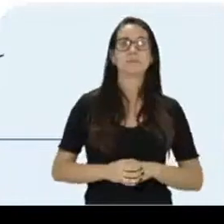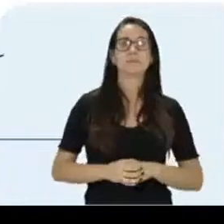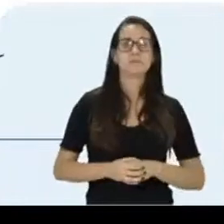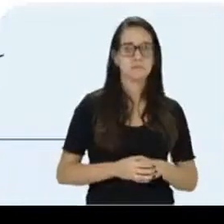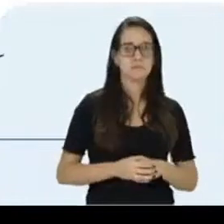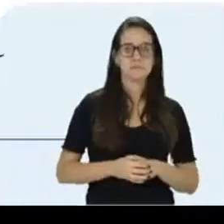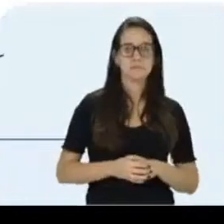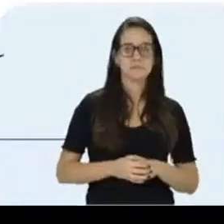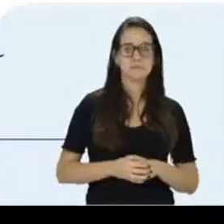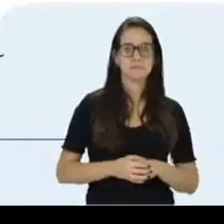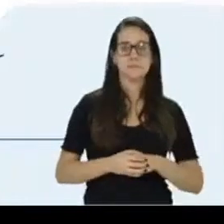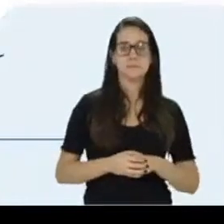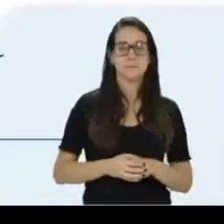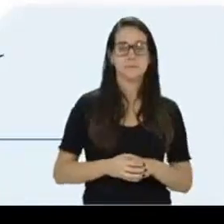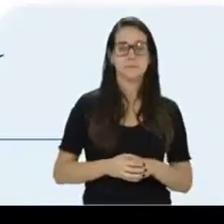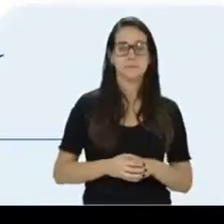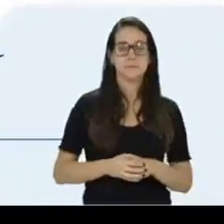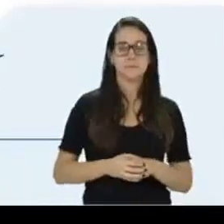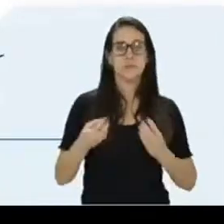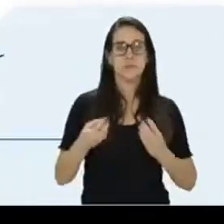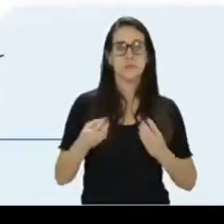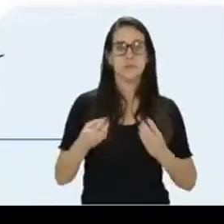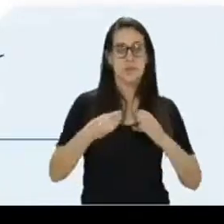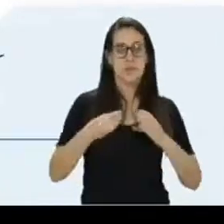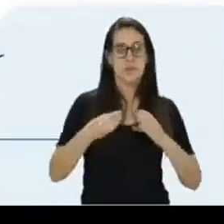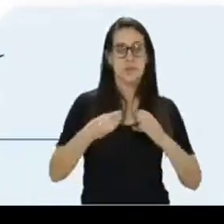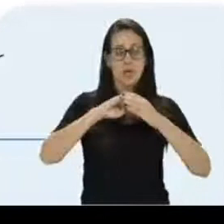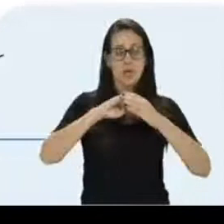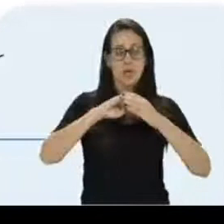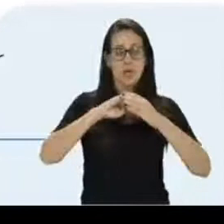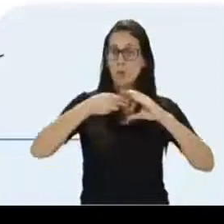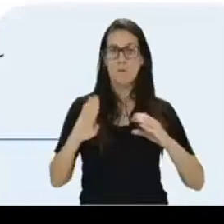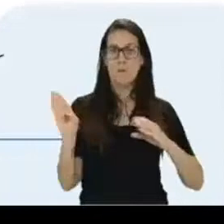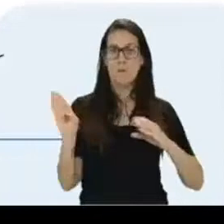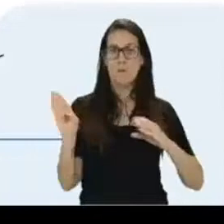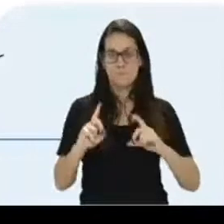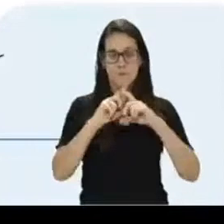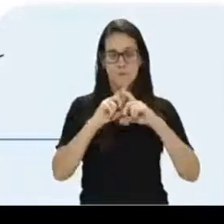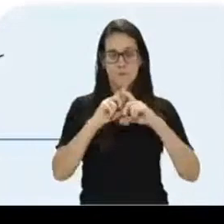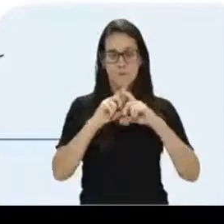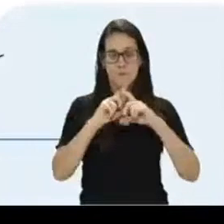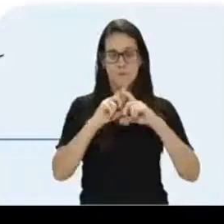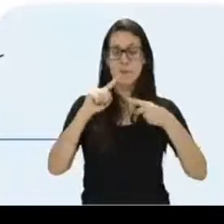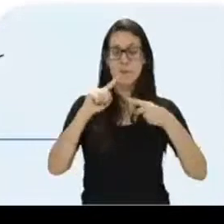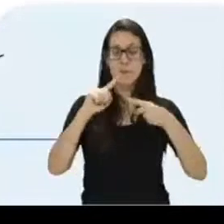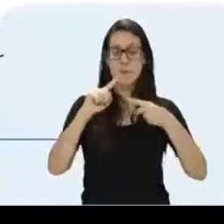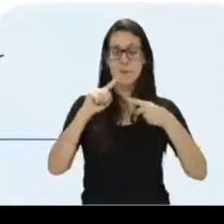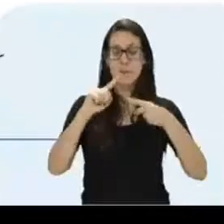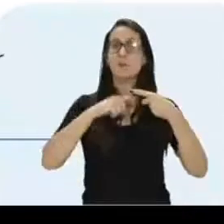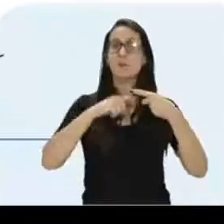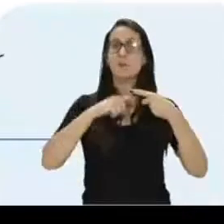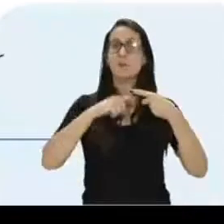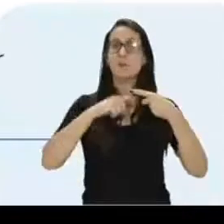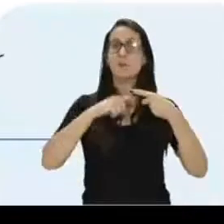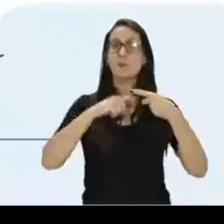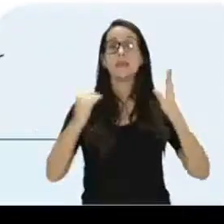citoplasma. Além desse constituinte, desse cromossomo bacteriano, as células procariontes ela possuem um